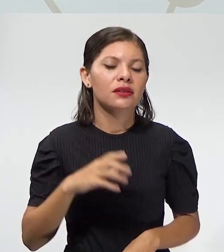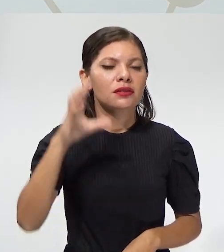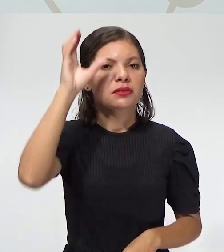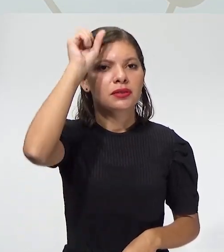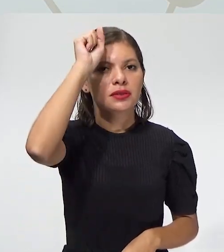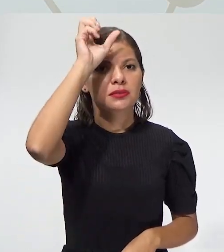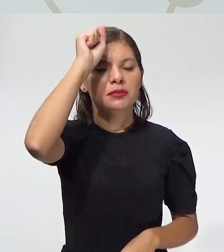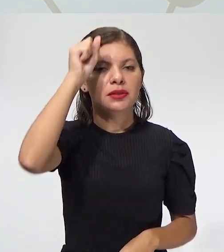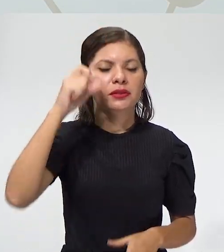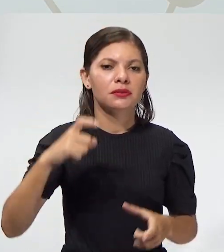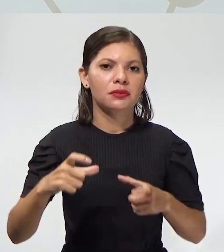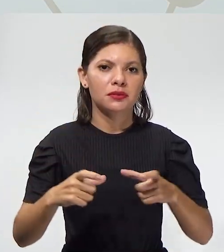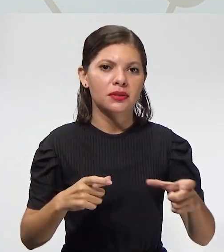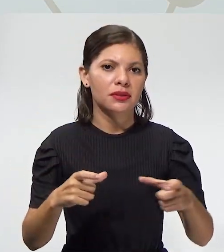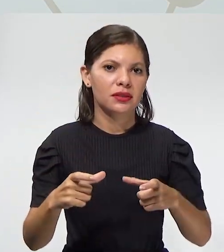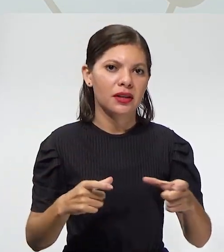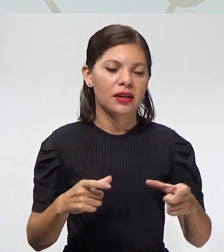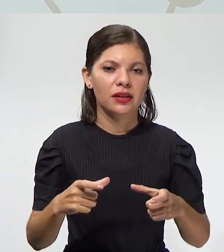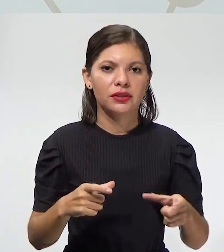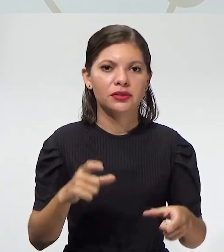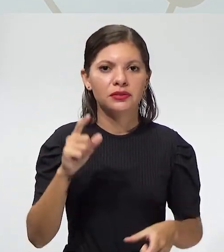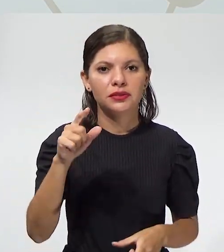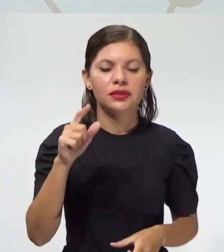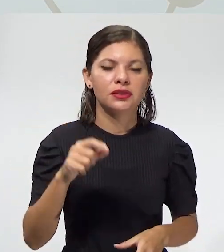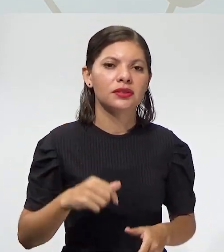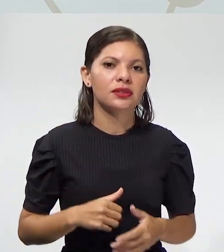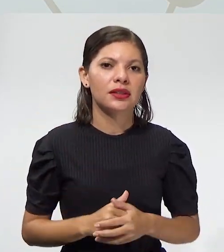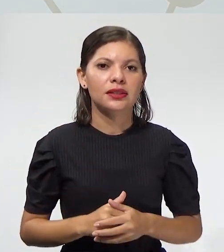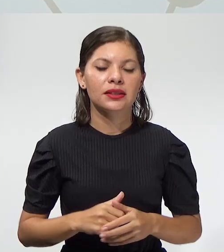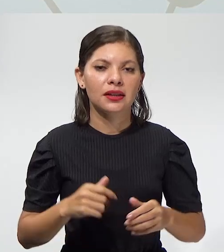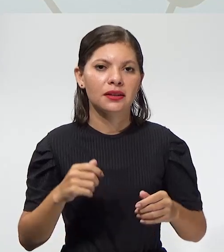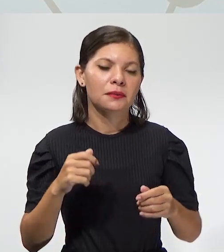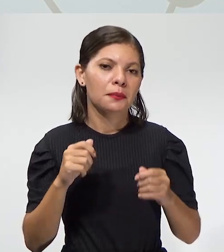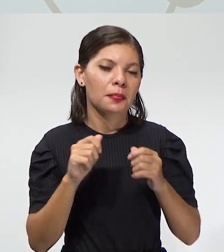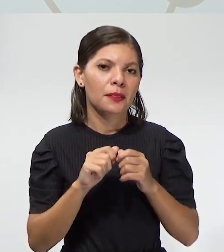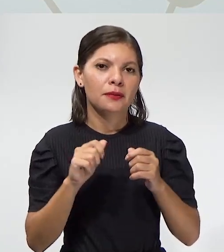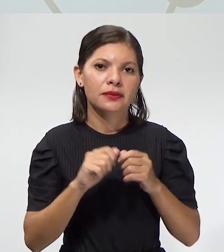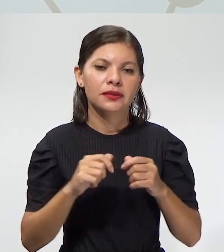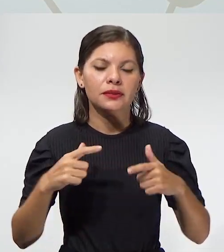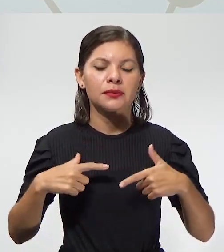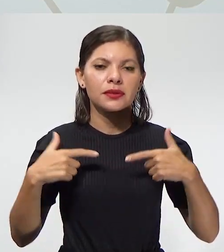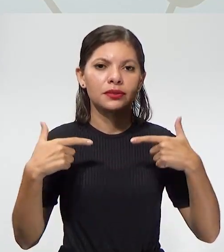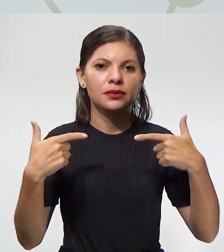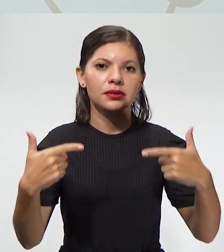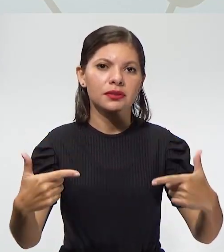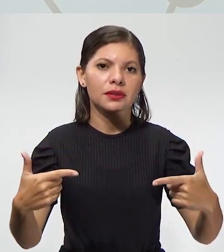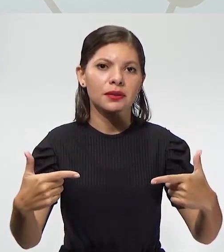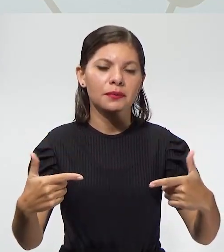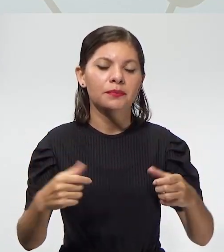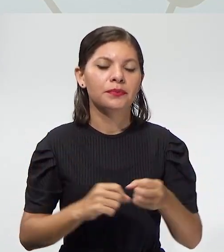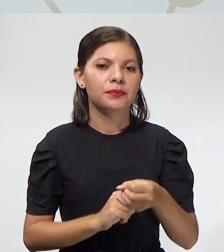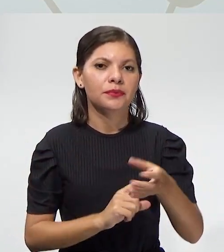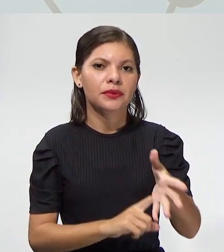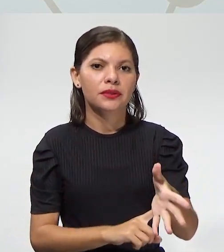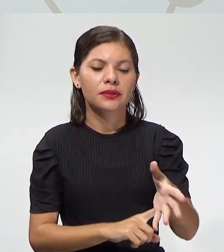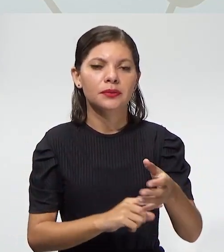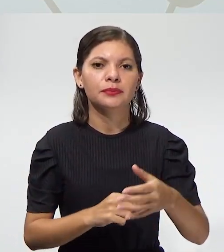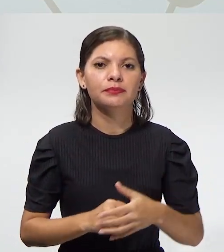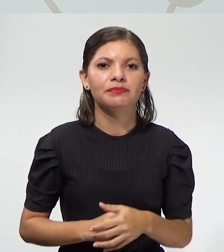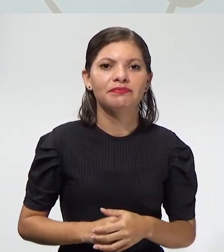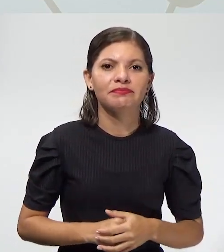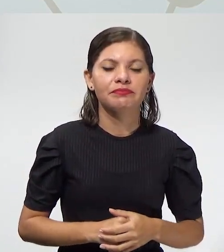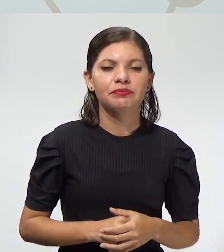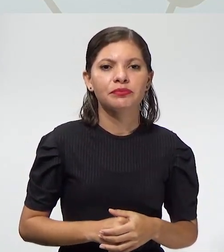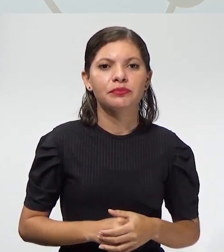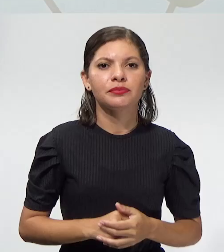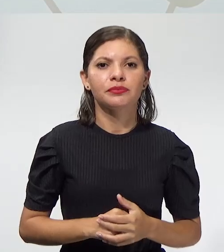conhecimento empírico daquela sua localidade, onde você está ali executando aquela ação de